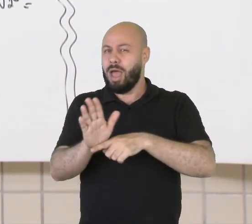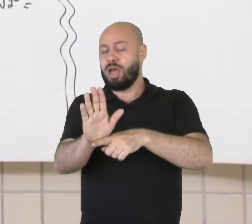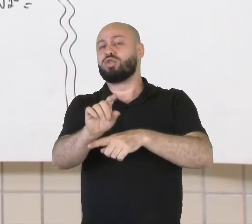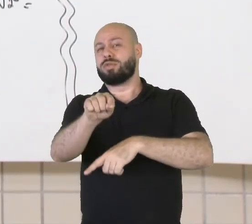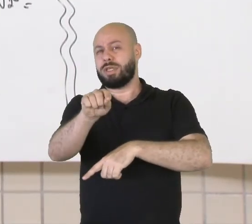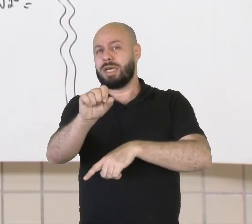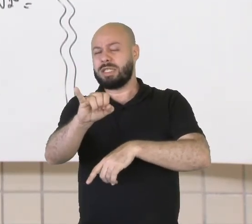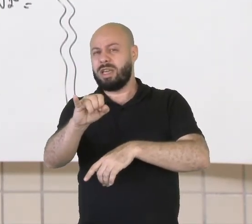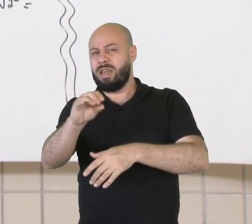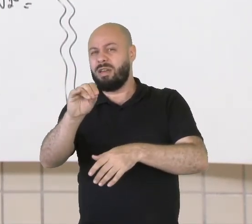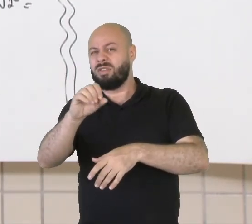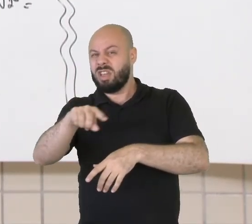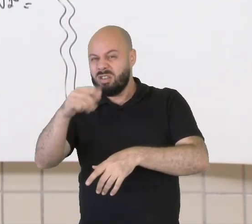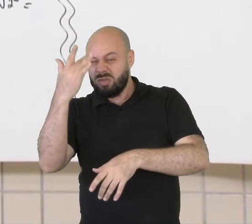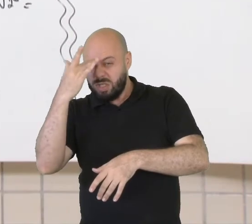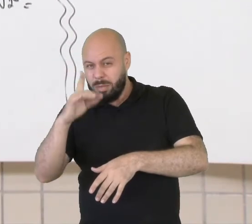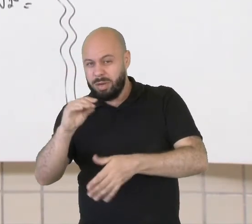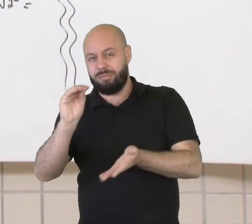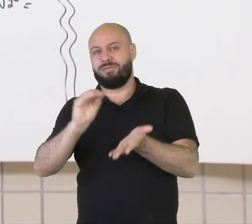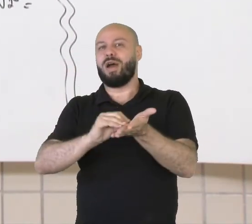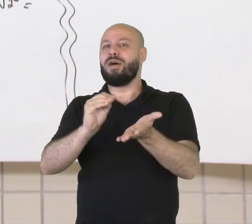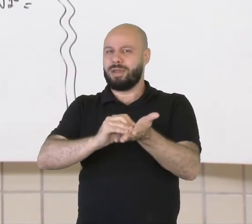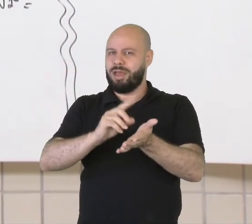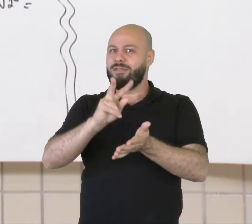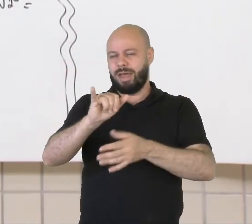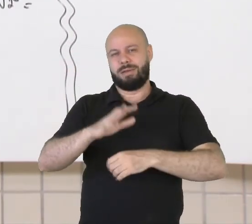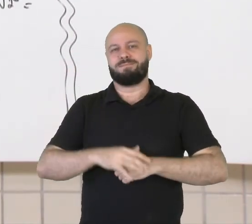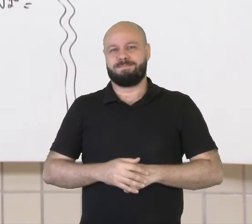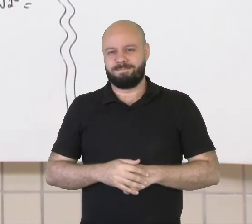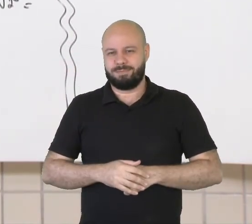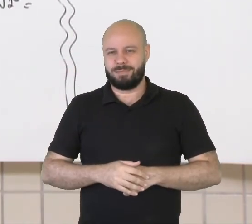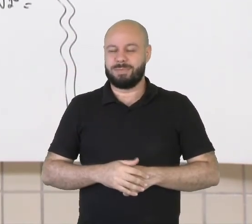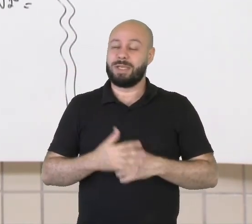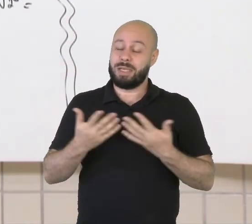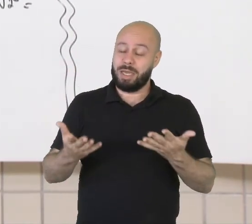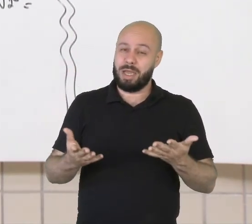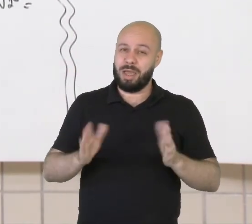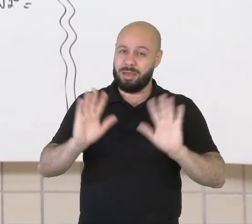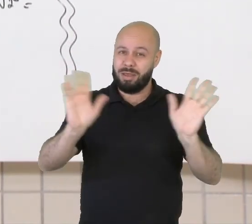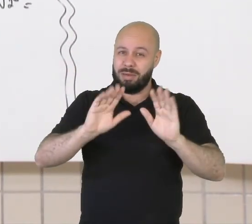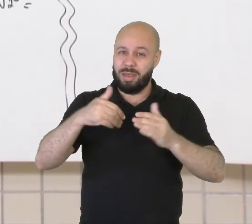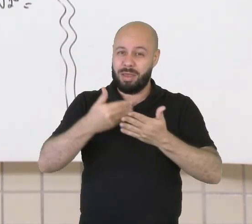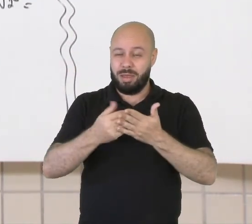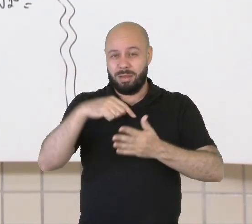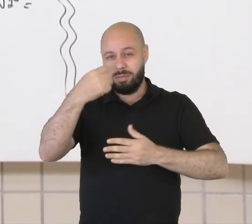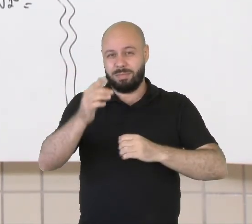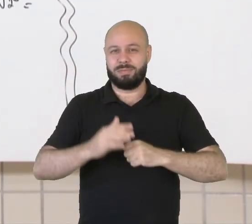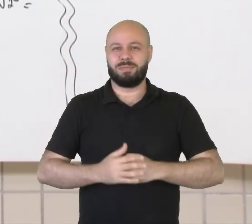souber na ponta da língua, ok? Então, me despeço aqui e até a próxima aula.